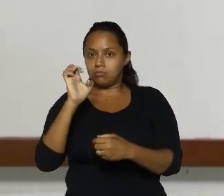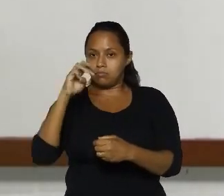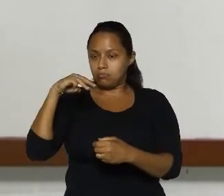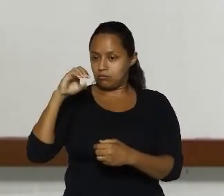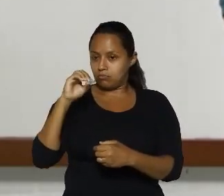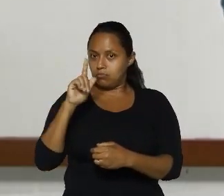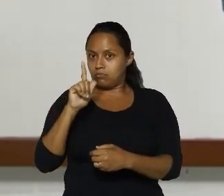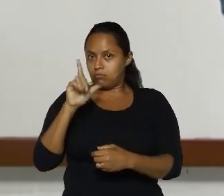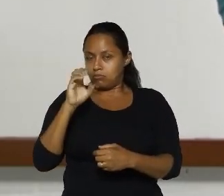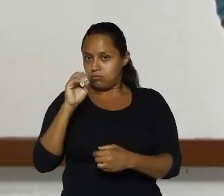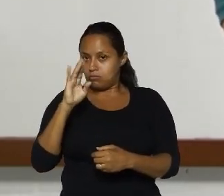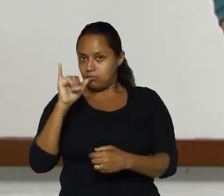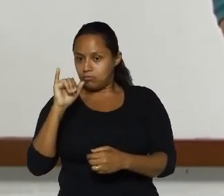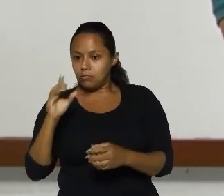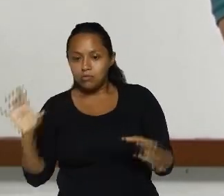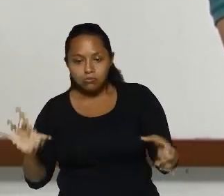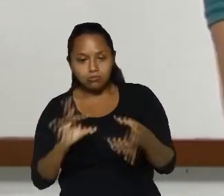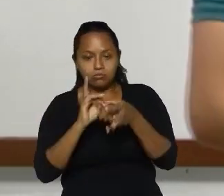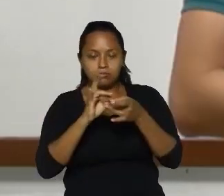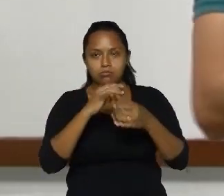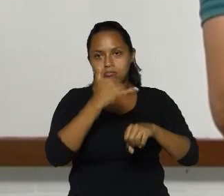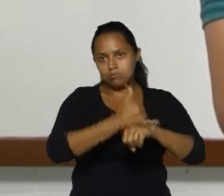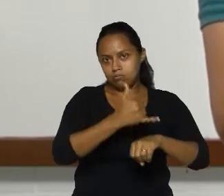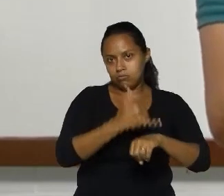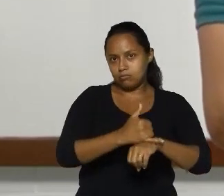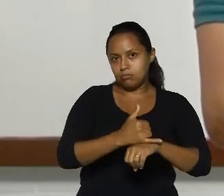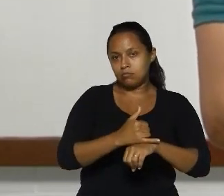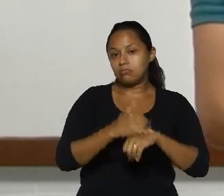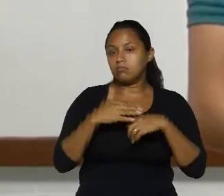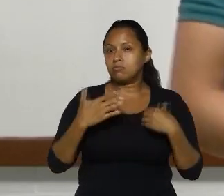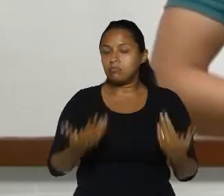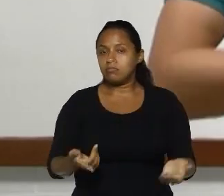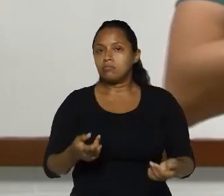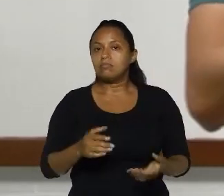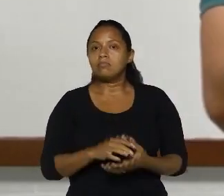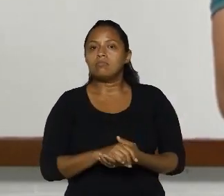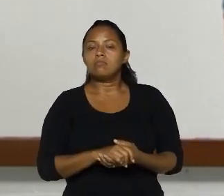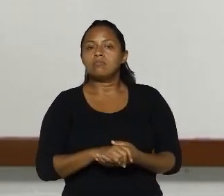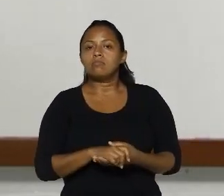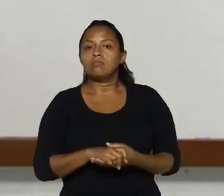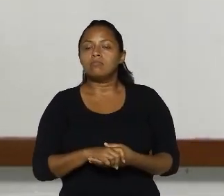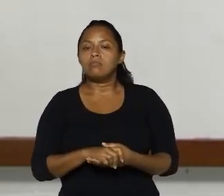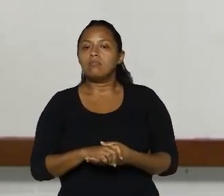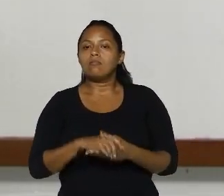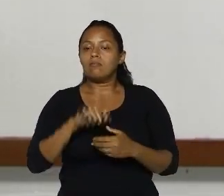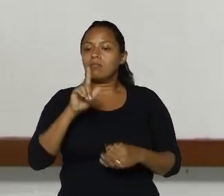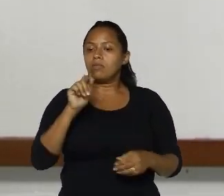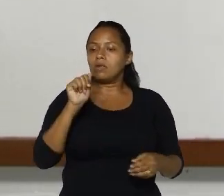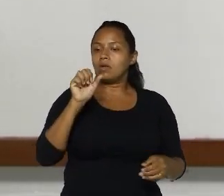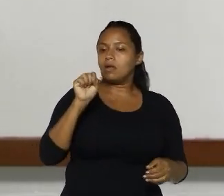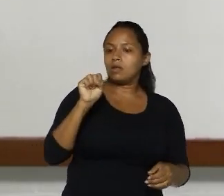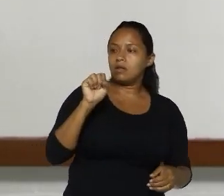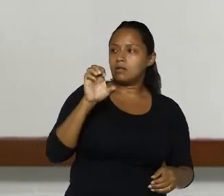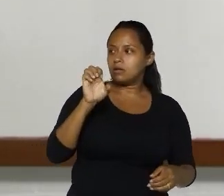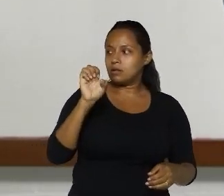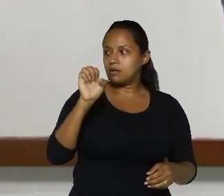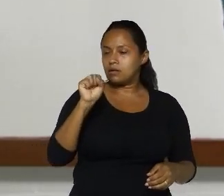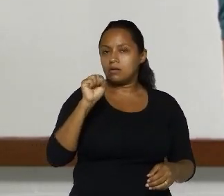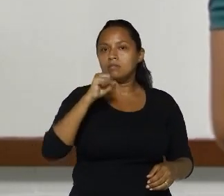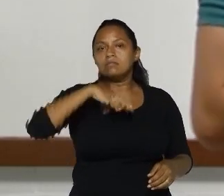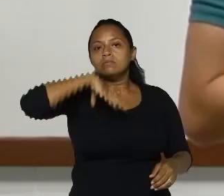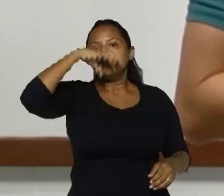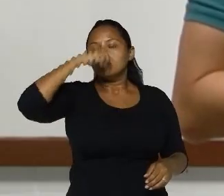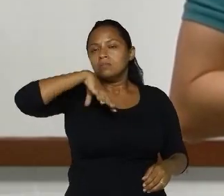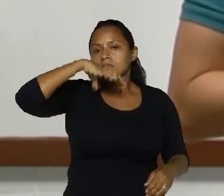se liga ao ferro. Desta maneira, os gases respiratórios,